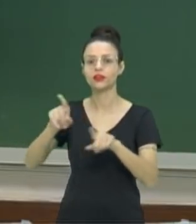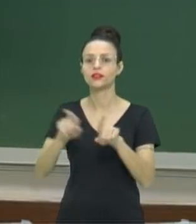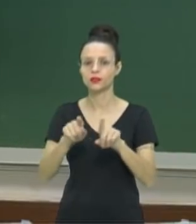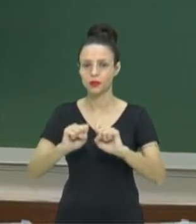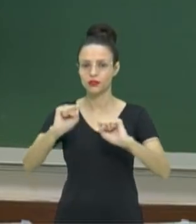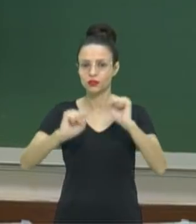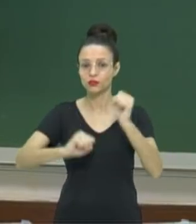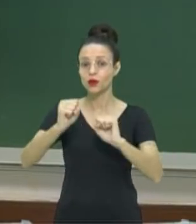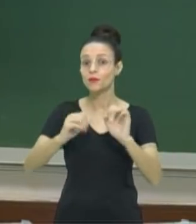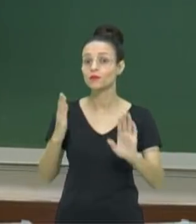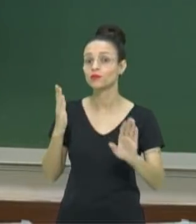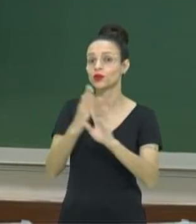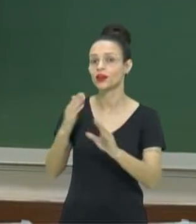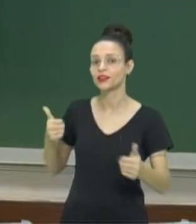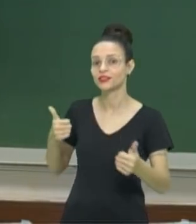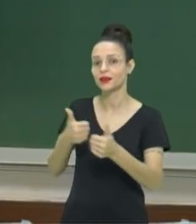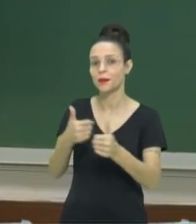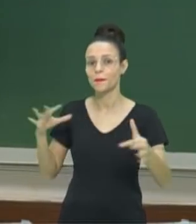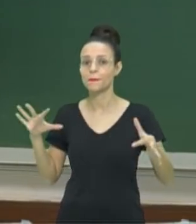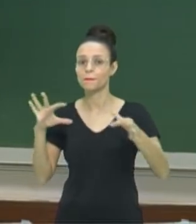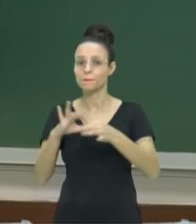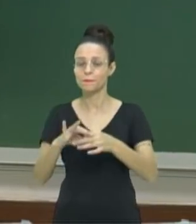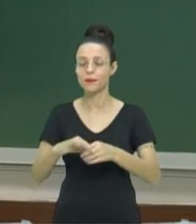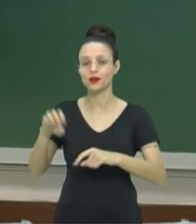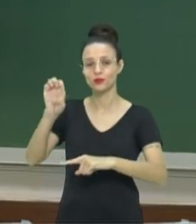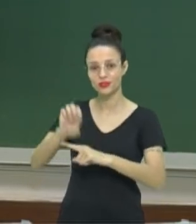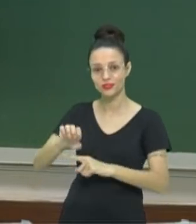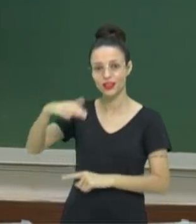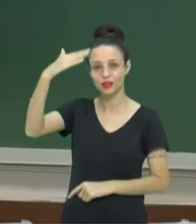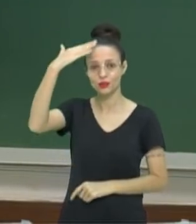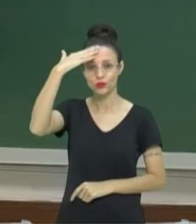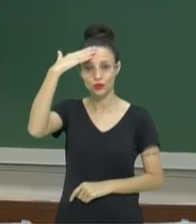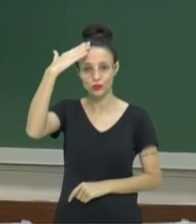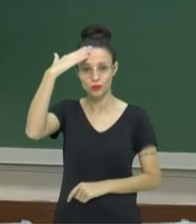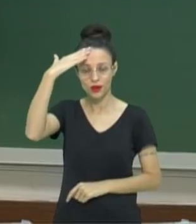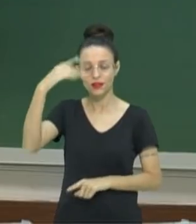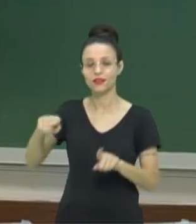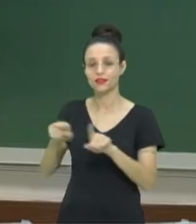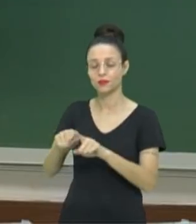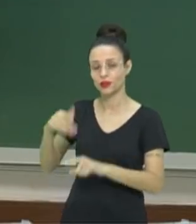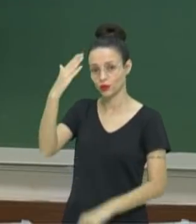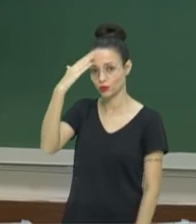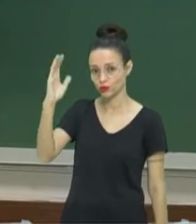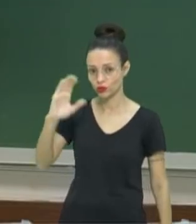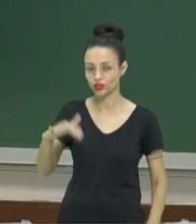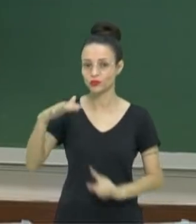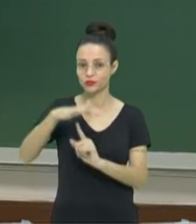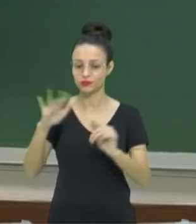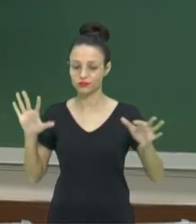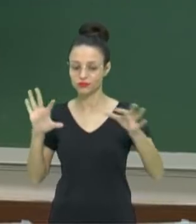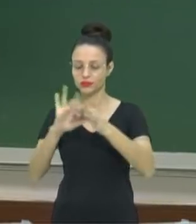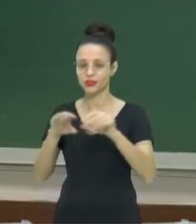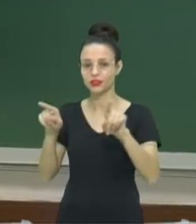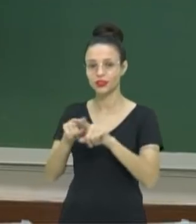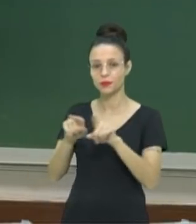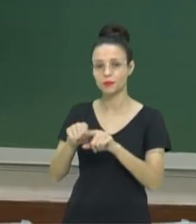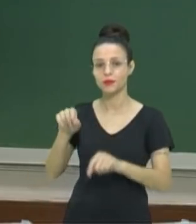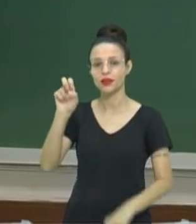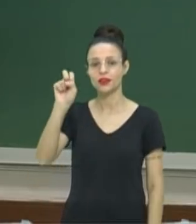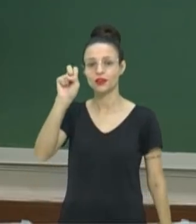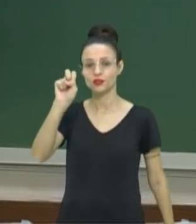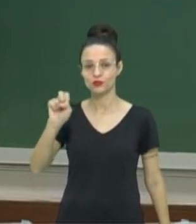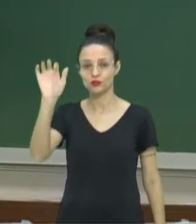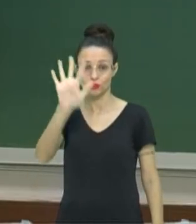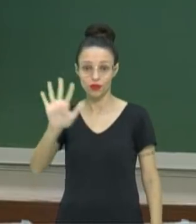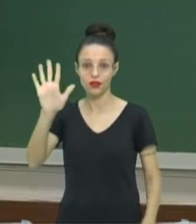pela proximidade com Curitiba, com o estado do Paraná e com a região sudeste. Então, tudo isso vai ajudando a desenvolver